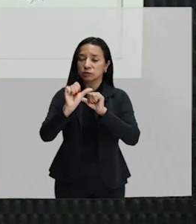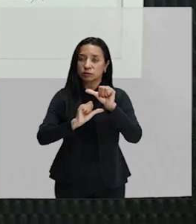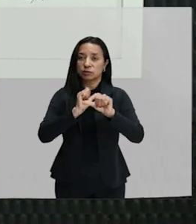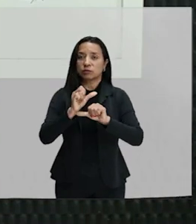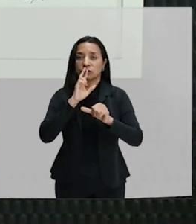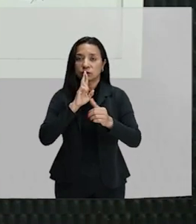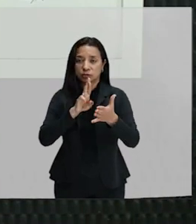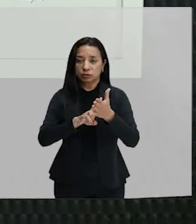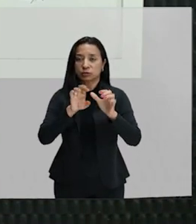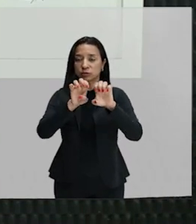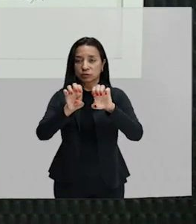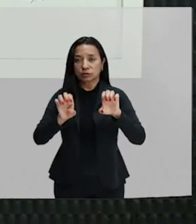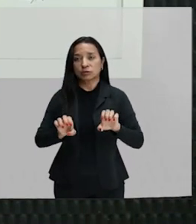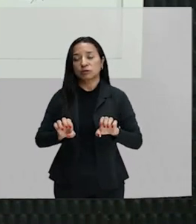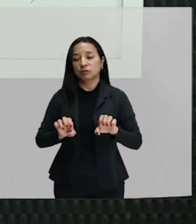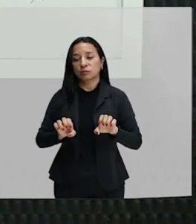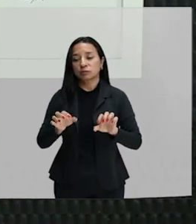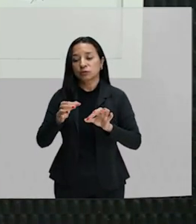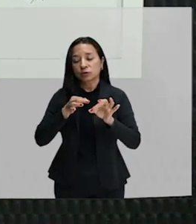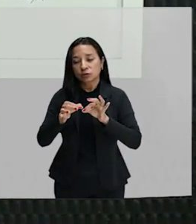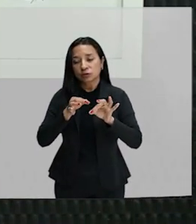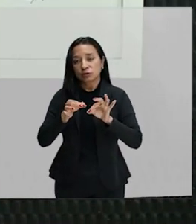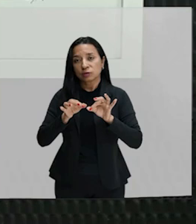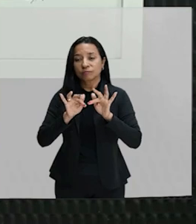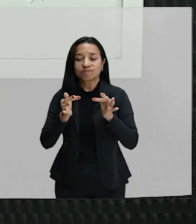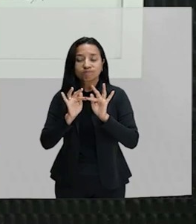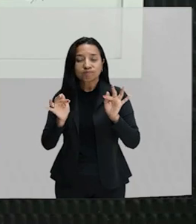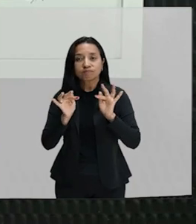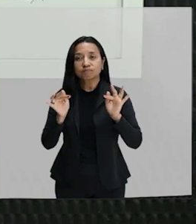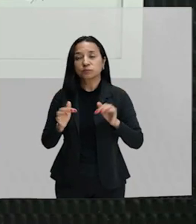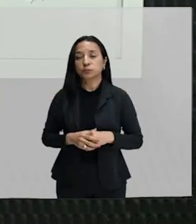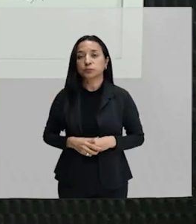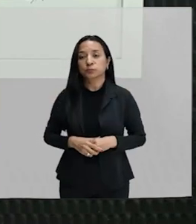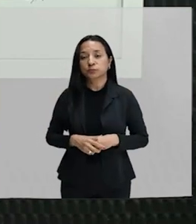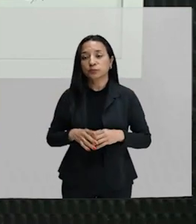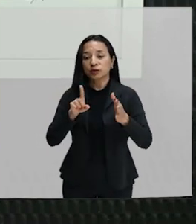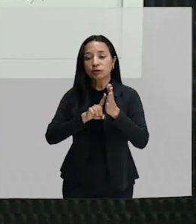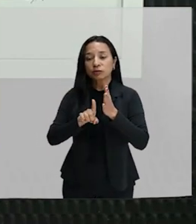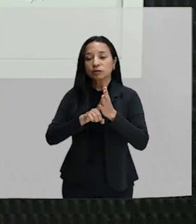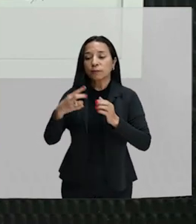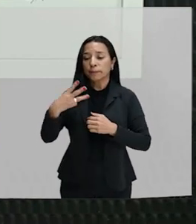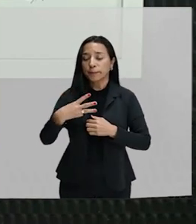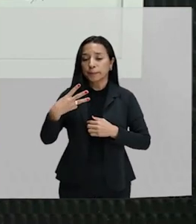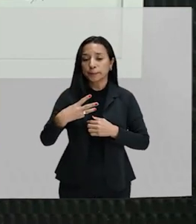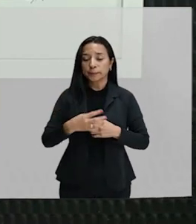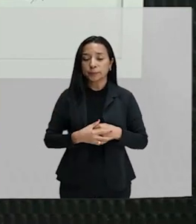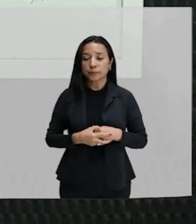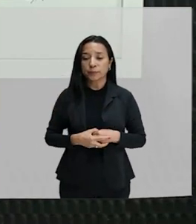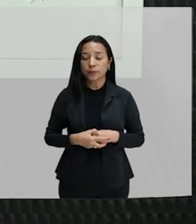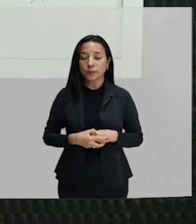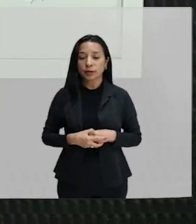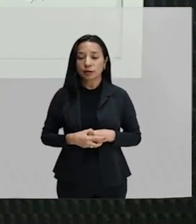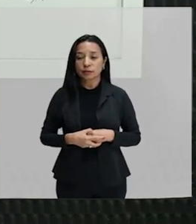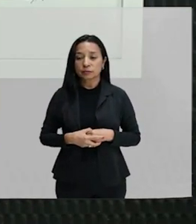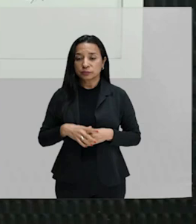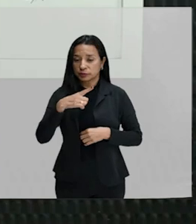responde à equação que se formou equação simples né do primeiro grau questão 3 questão TRS ela